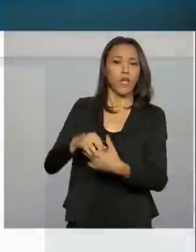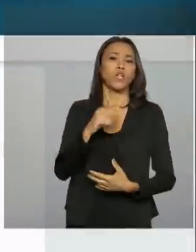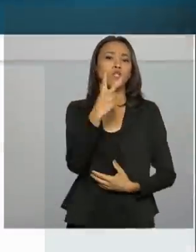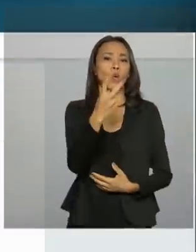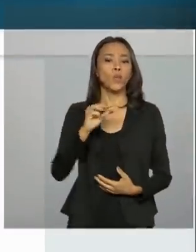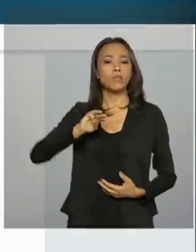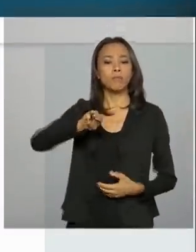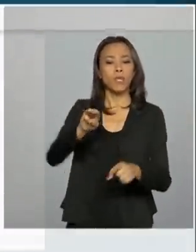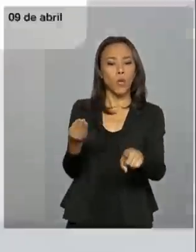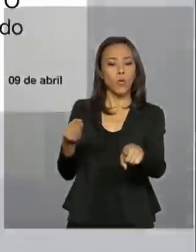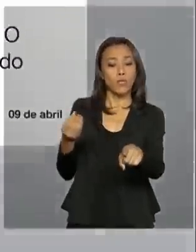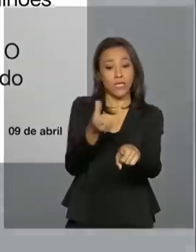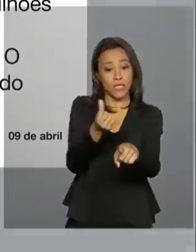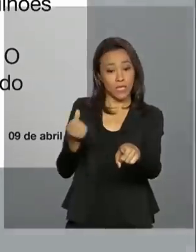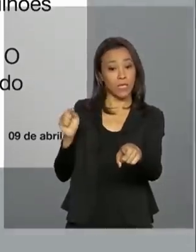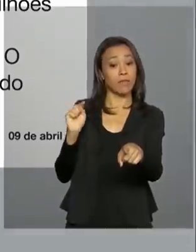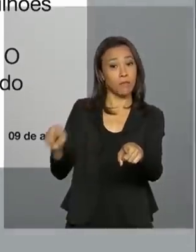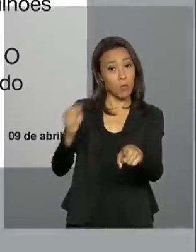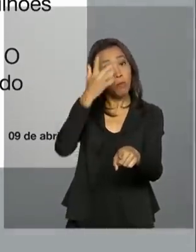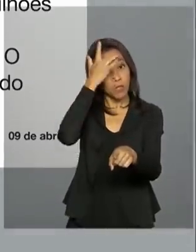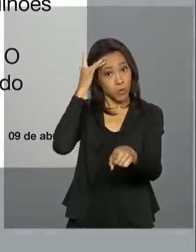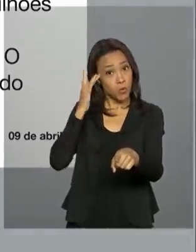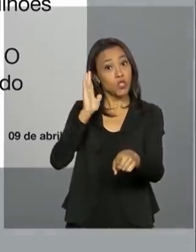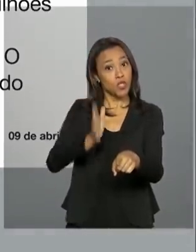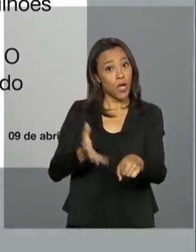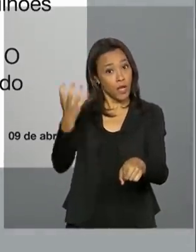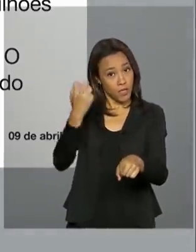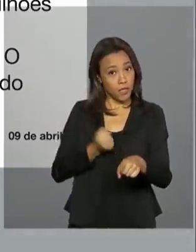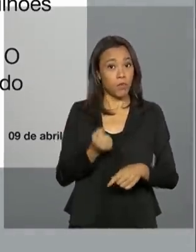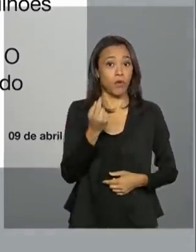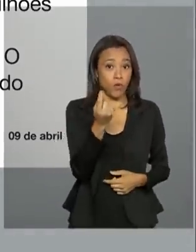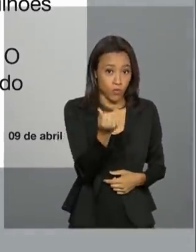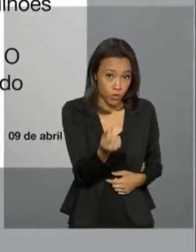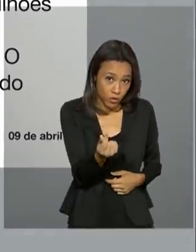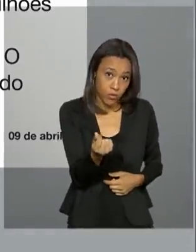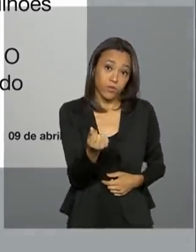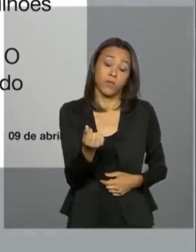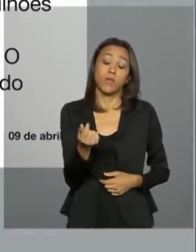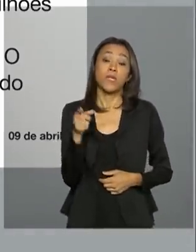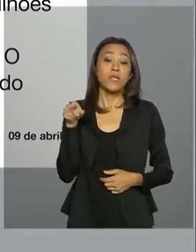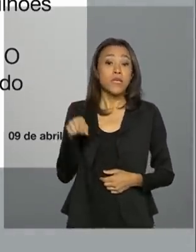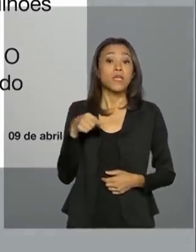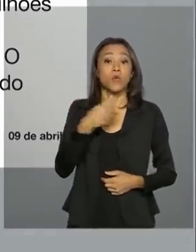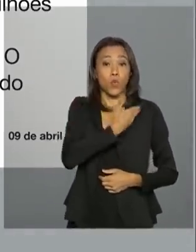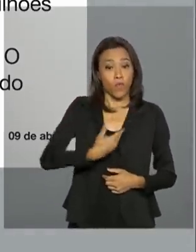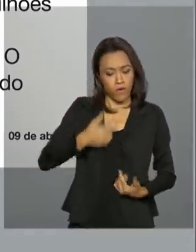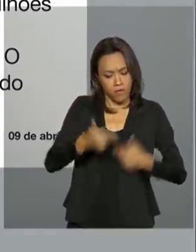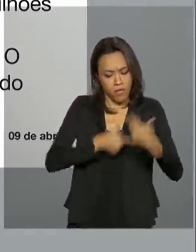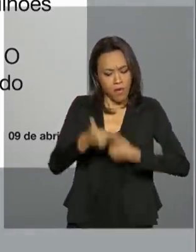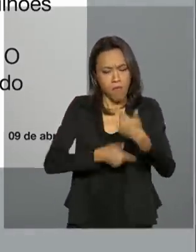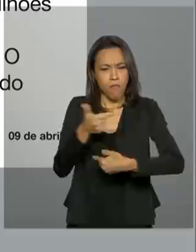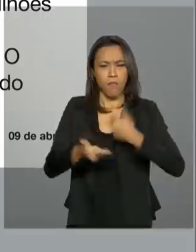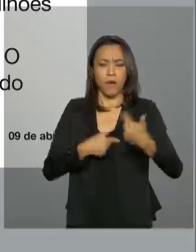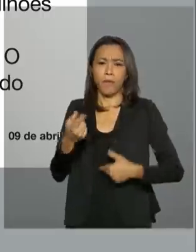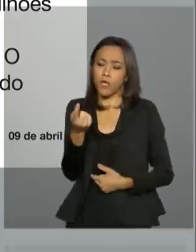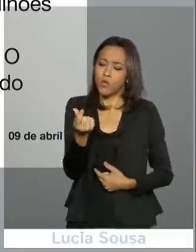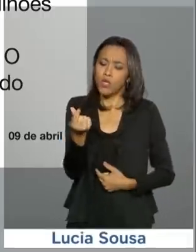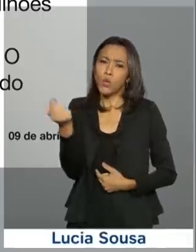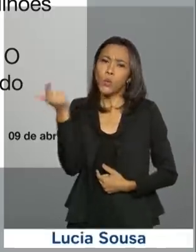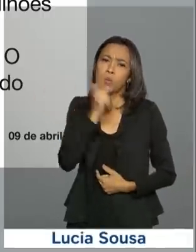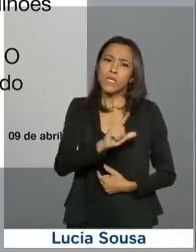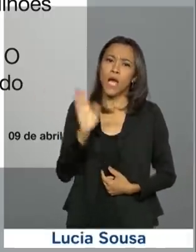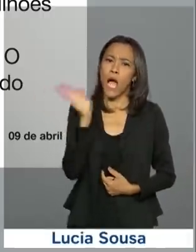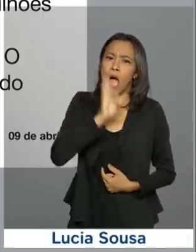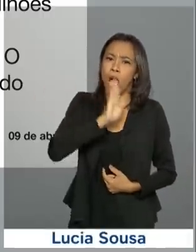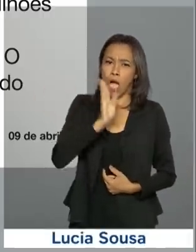600 mil pessoas já receberam o auxílio. O ministro também destacou que esse dinheiro, que o governo trabalha para que esse dinheiro chegue mais rápido possível para quem